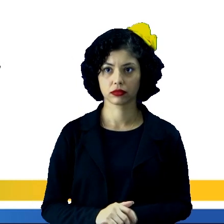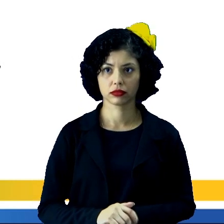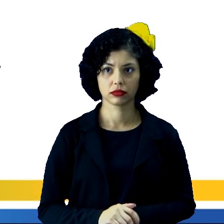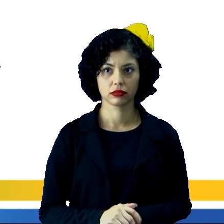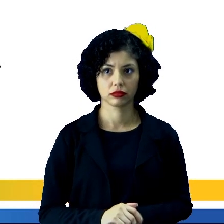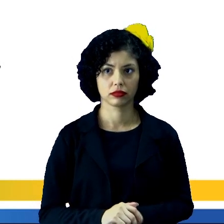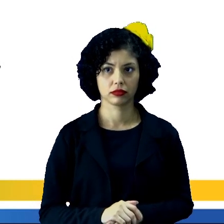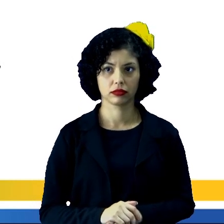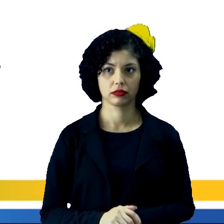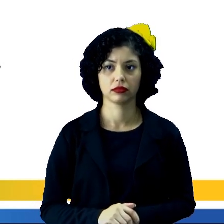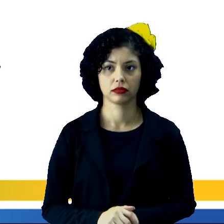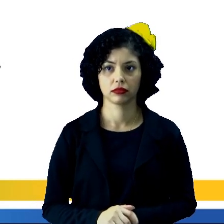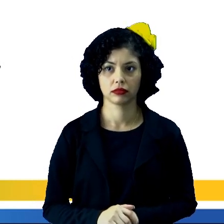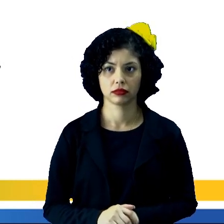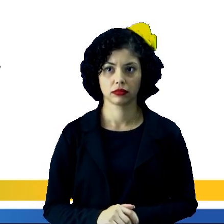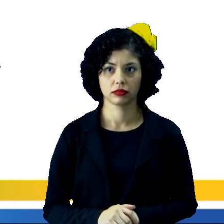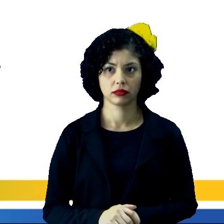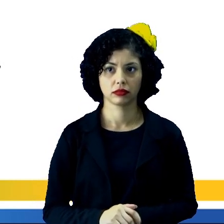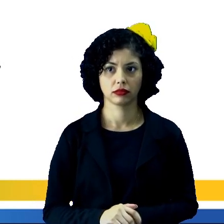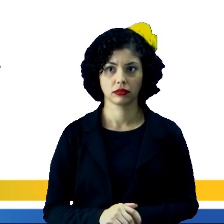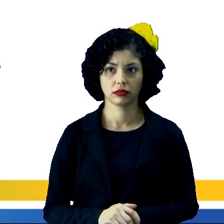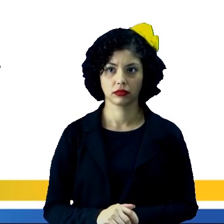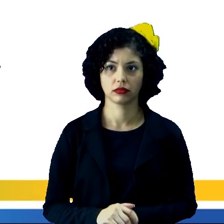em inglês.